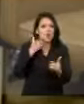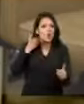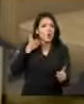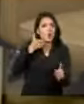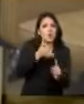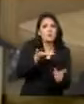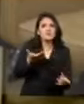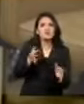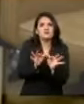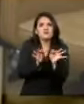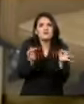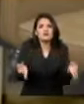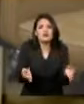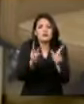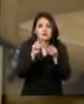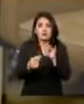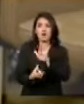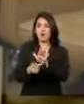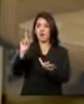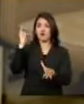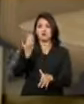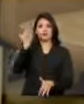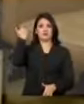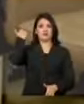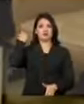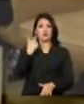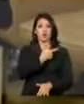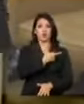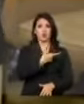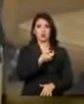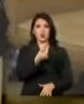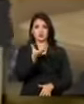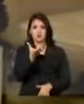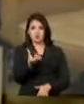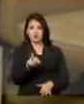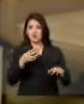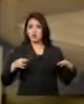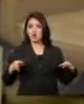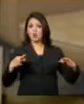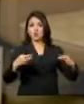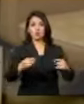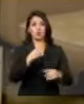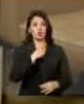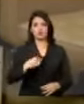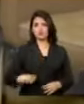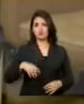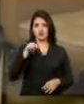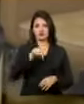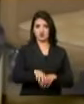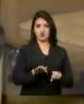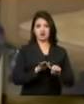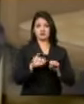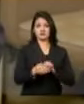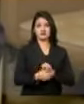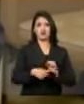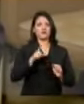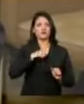simplicidade com que lá em 2006 a unanimidade dos ministros dessa casa